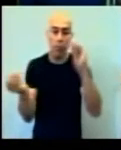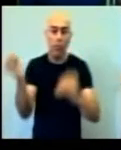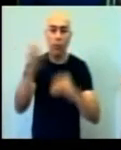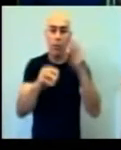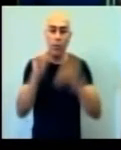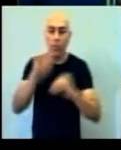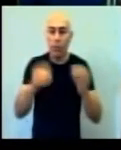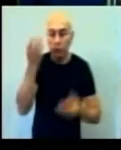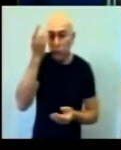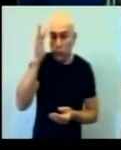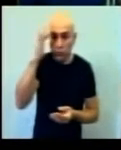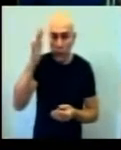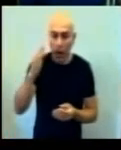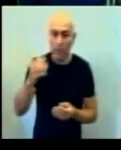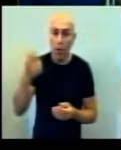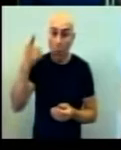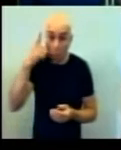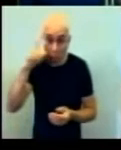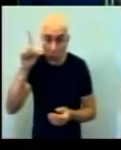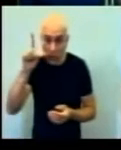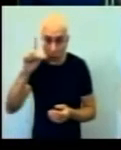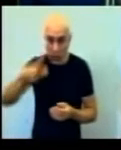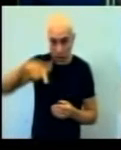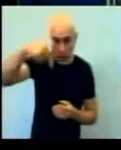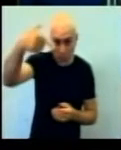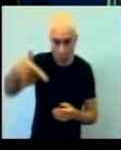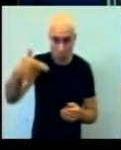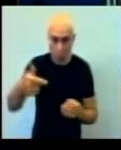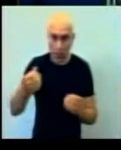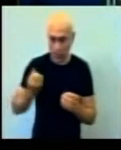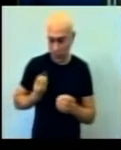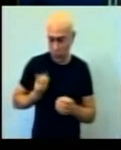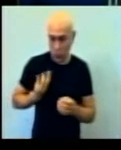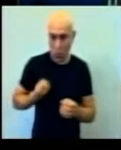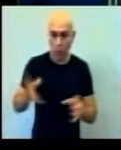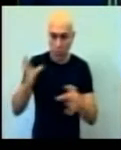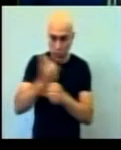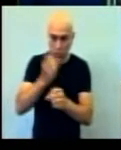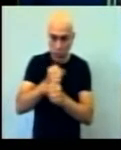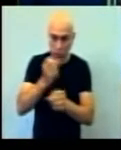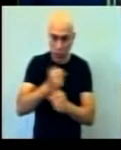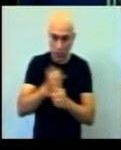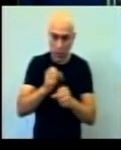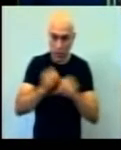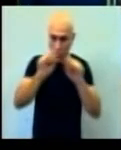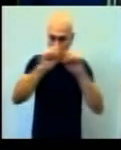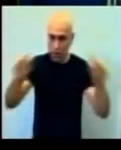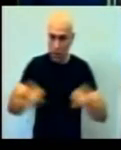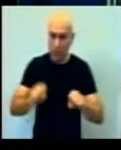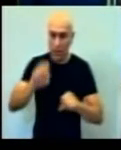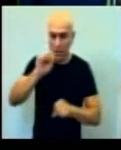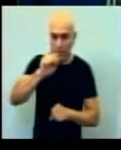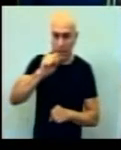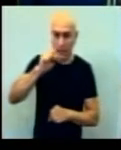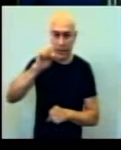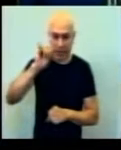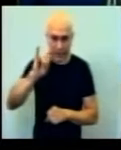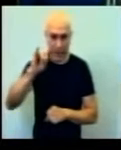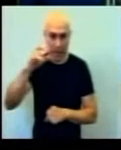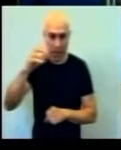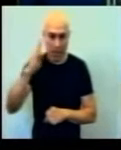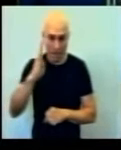Então, assim que a gente conseguir essa exportação, a gente atualiza os dados como um todo. O banco do CIVEP, que é um banco dos